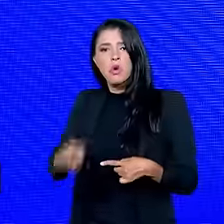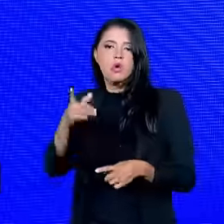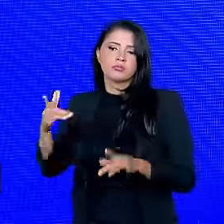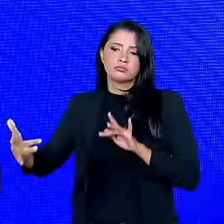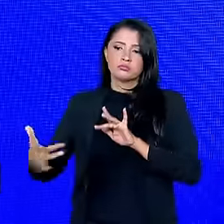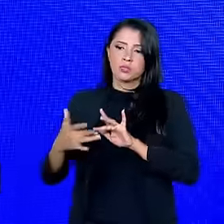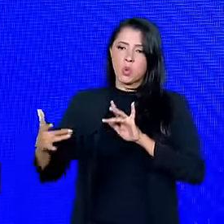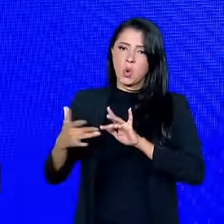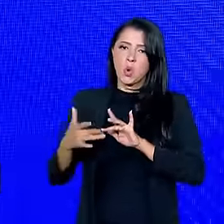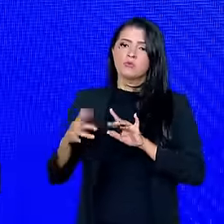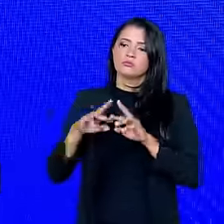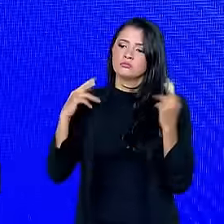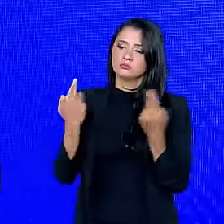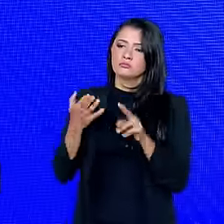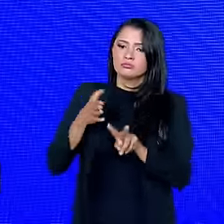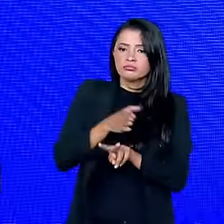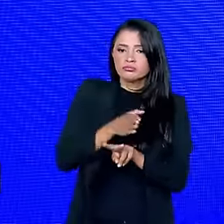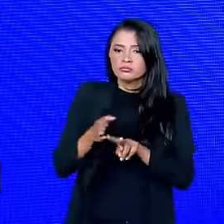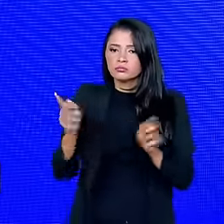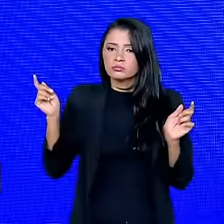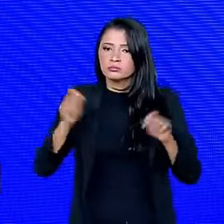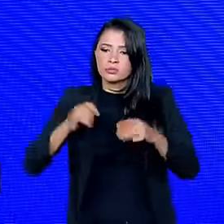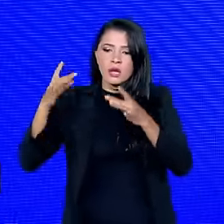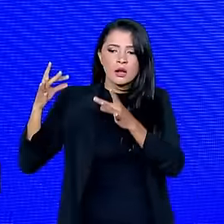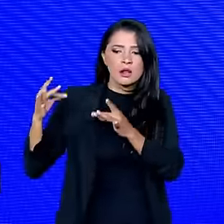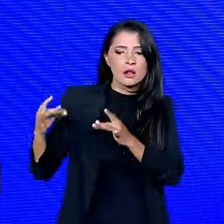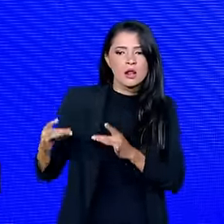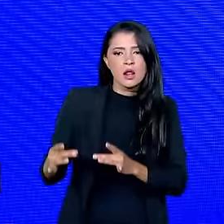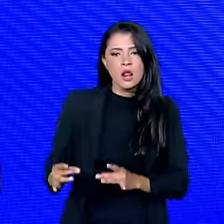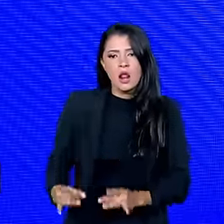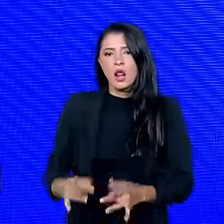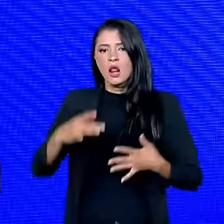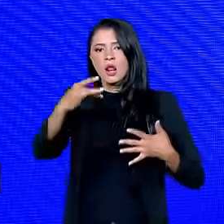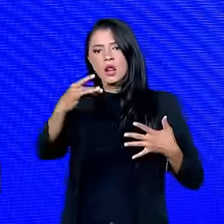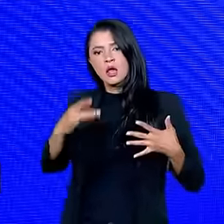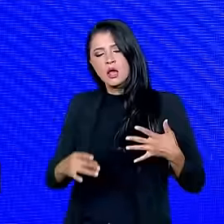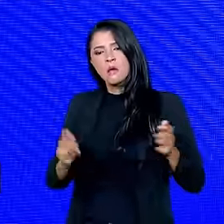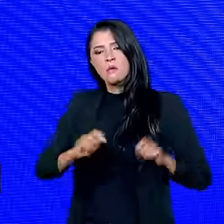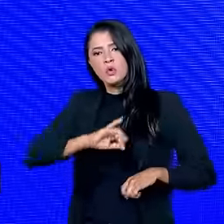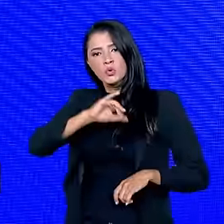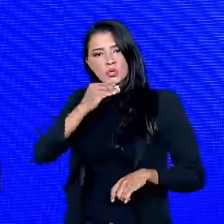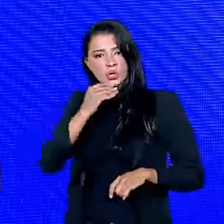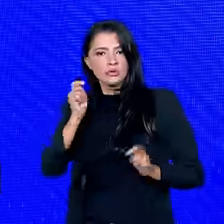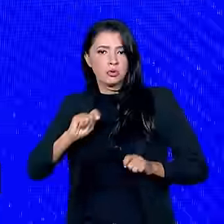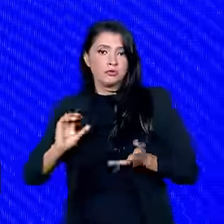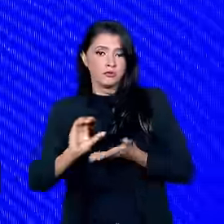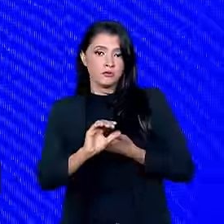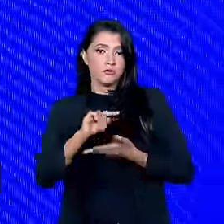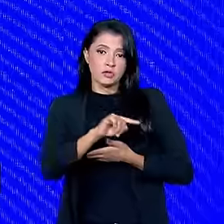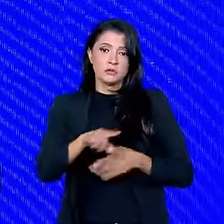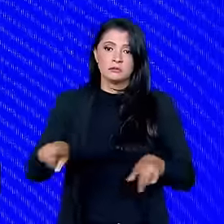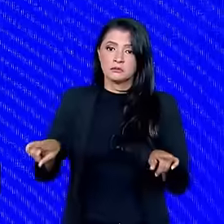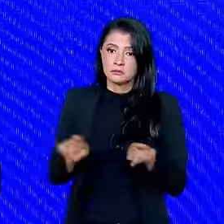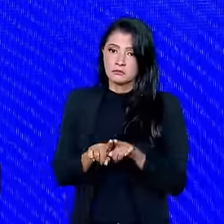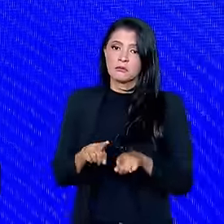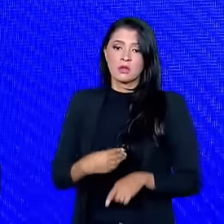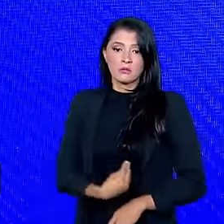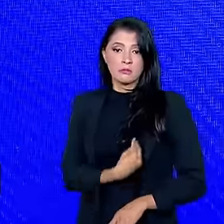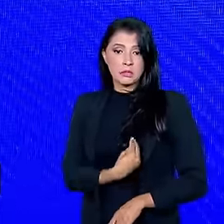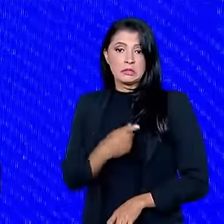contatos bilaterais, poder detalhar cada oportunidade de investimento. E aqui também acompanhado de